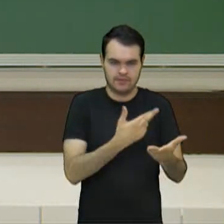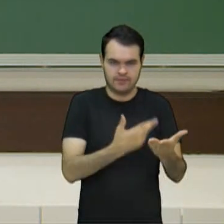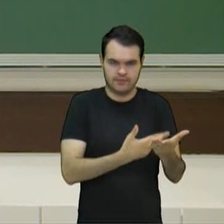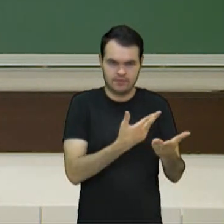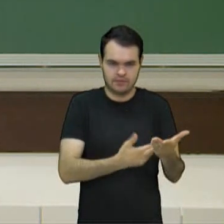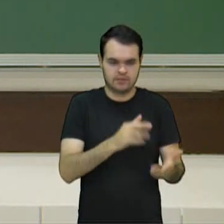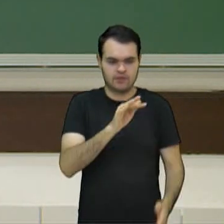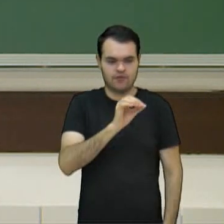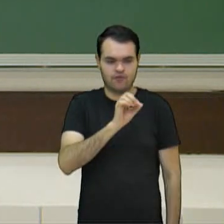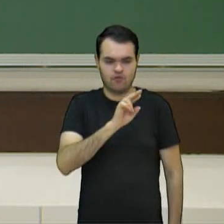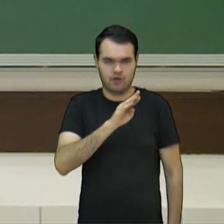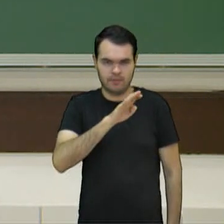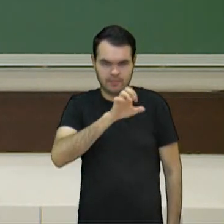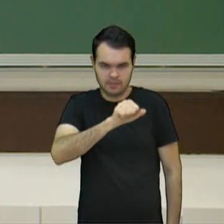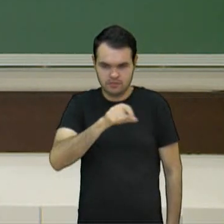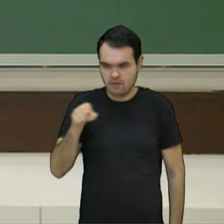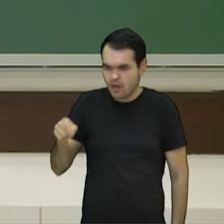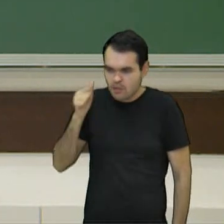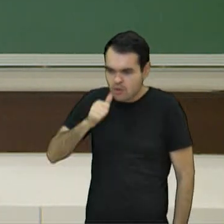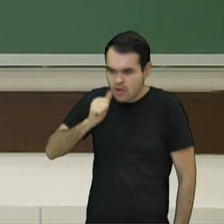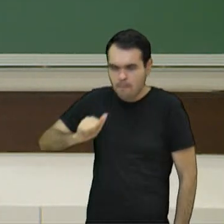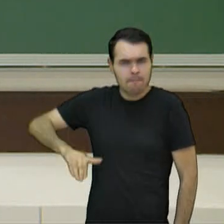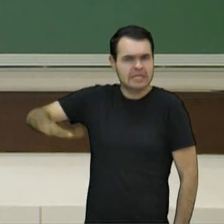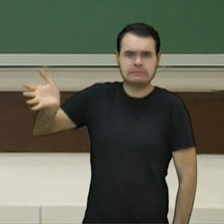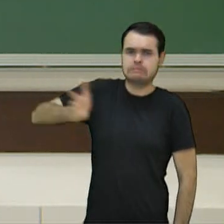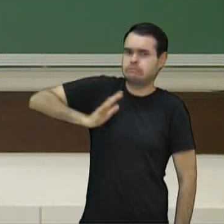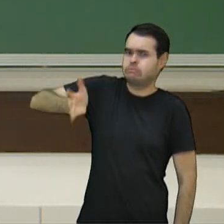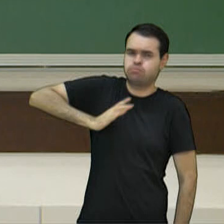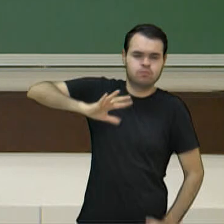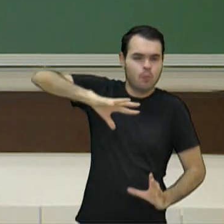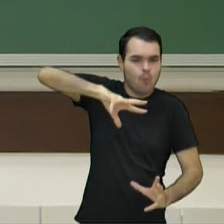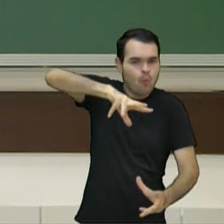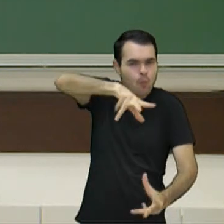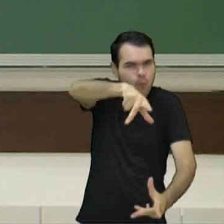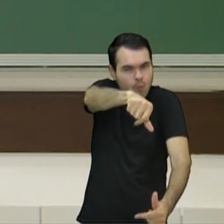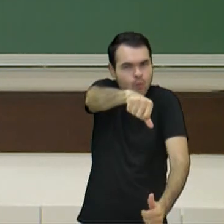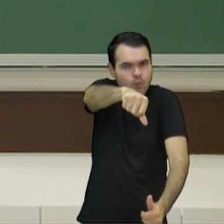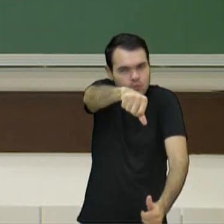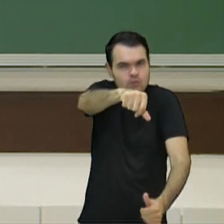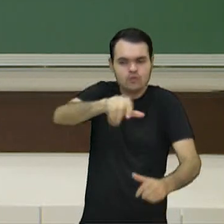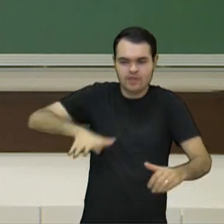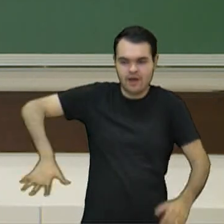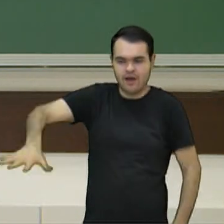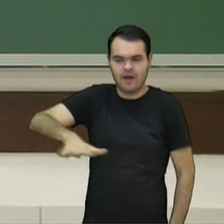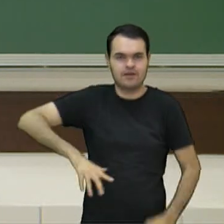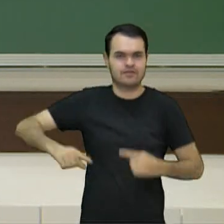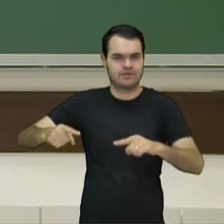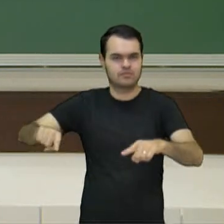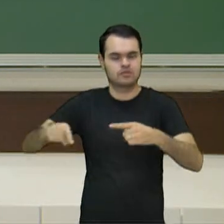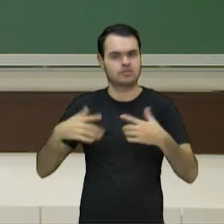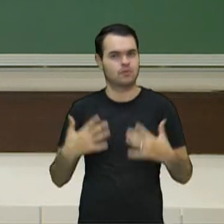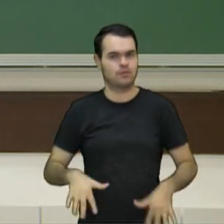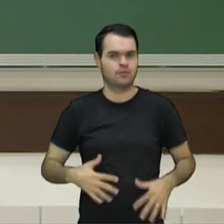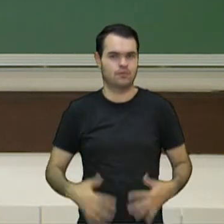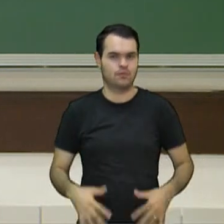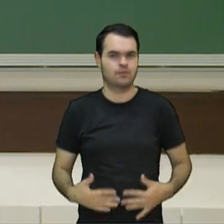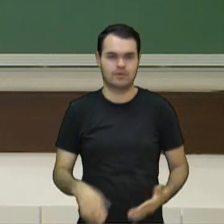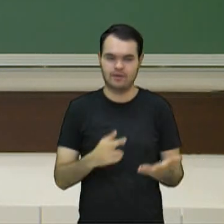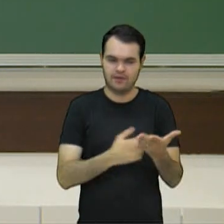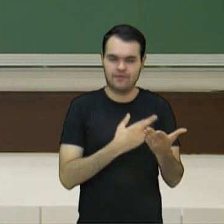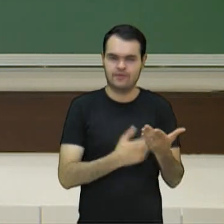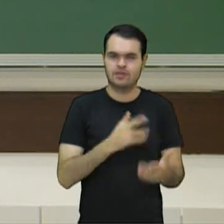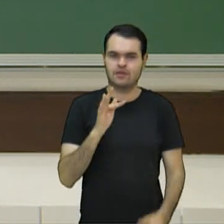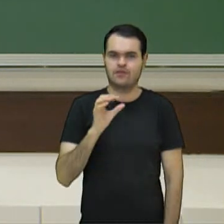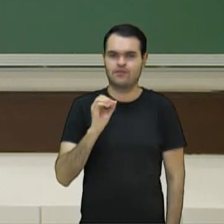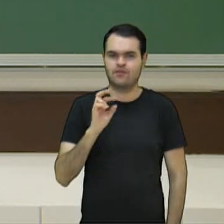a mais rica, a mulher mais rica do mundo na área da música pela Forbes, que é uma revista da